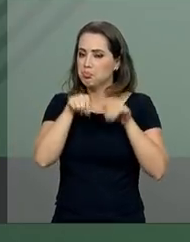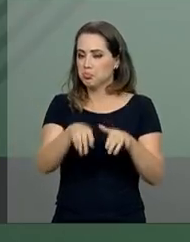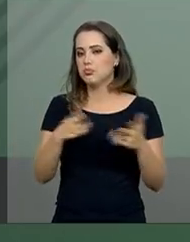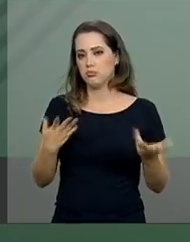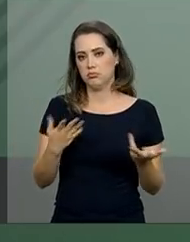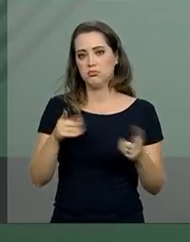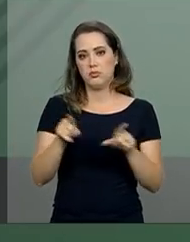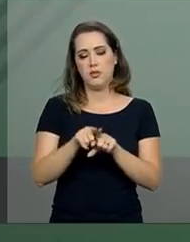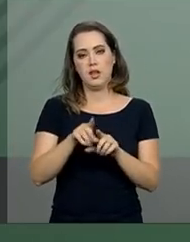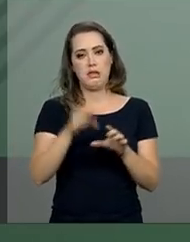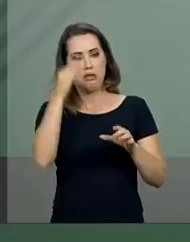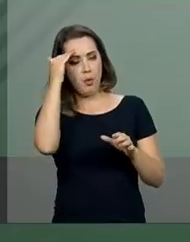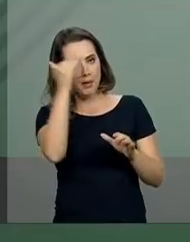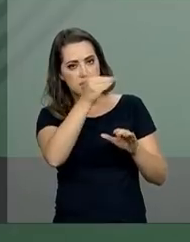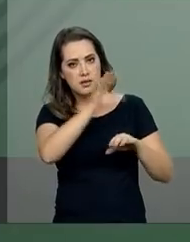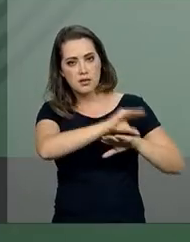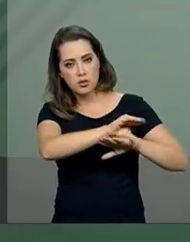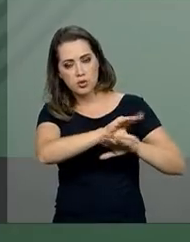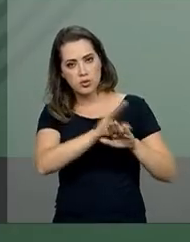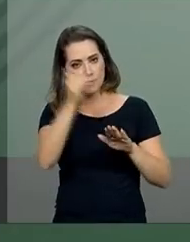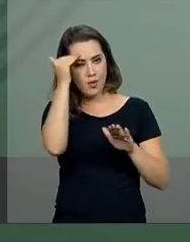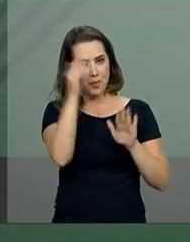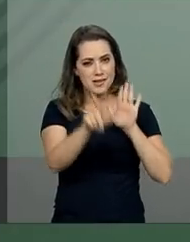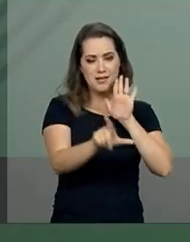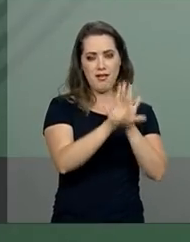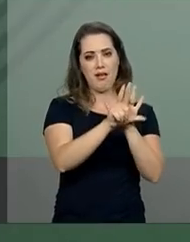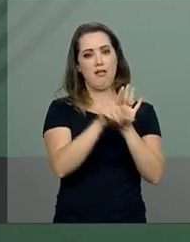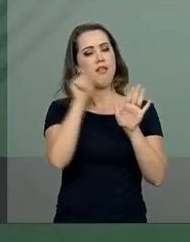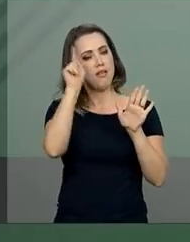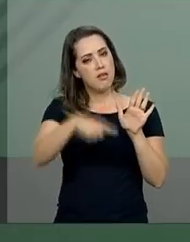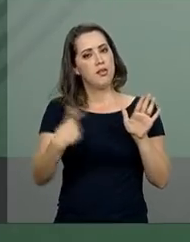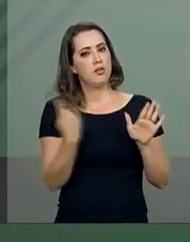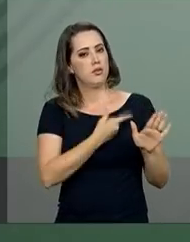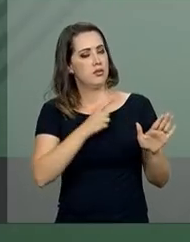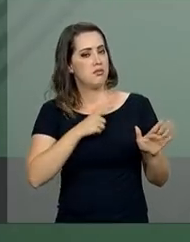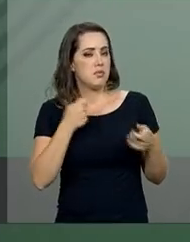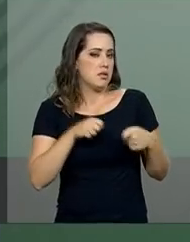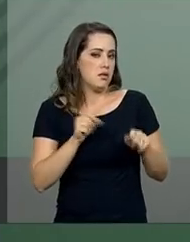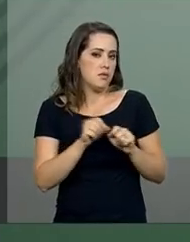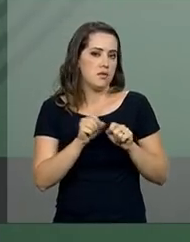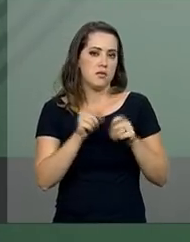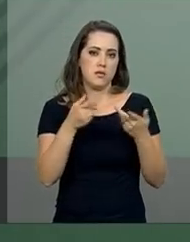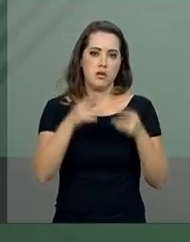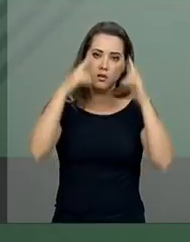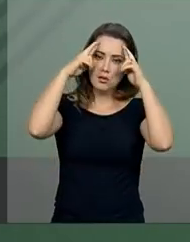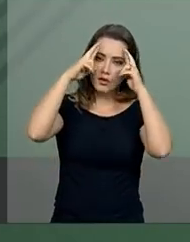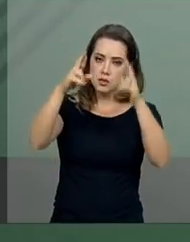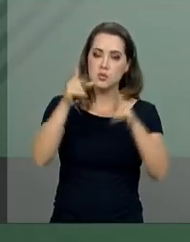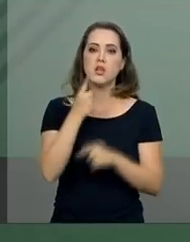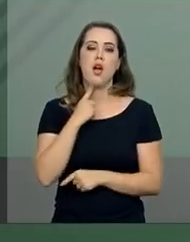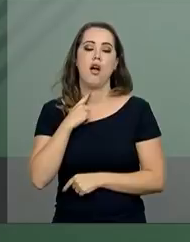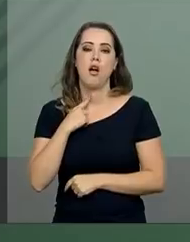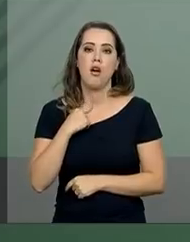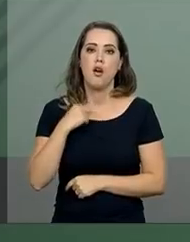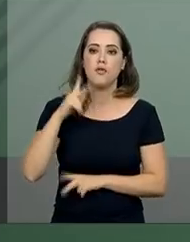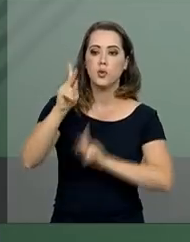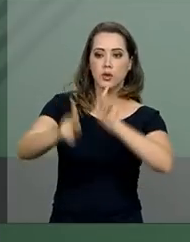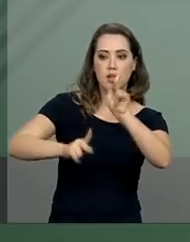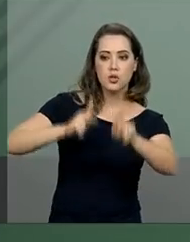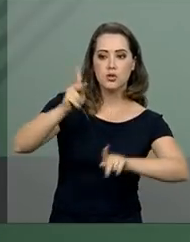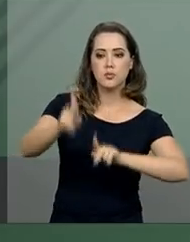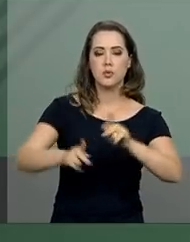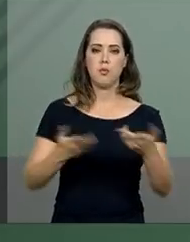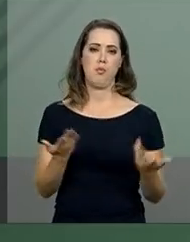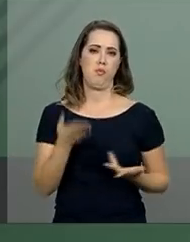dentro da lei é isso que nós temos que fazer é respeitar a vontade popular e